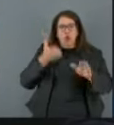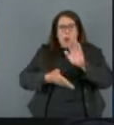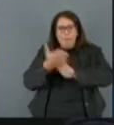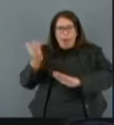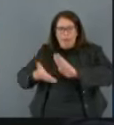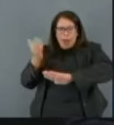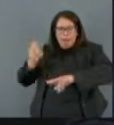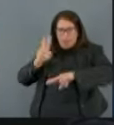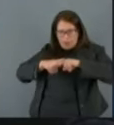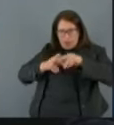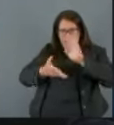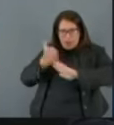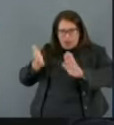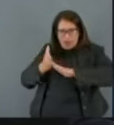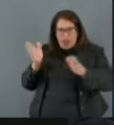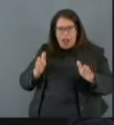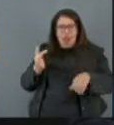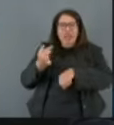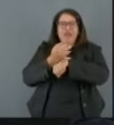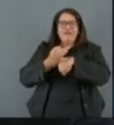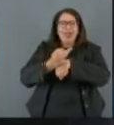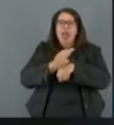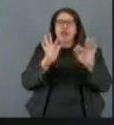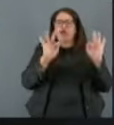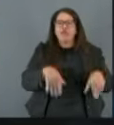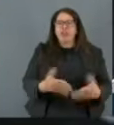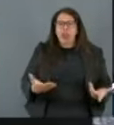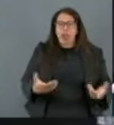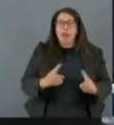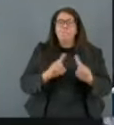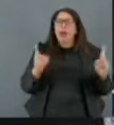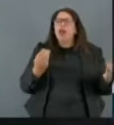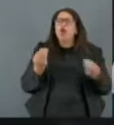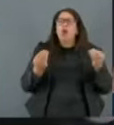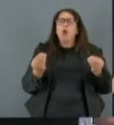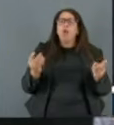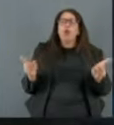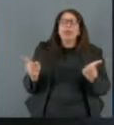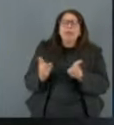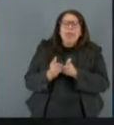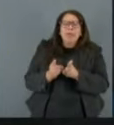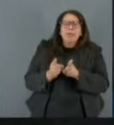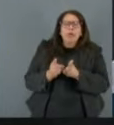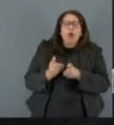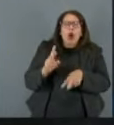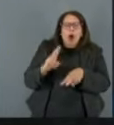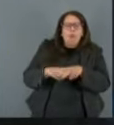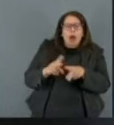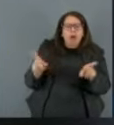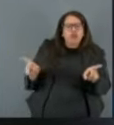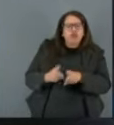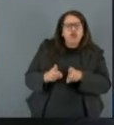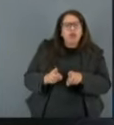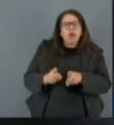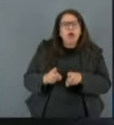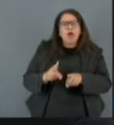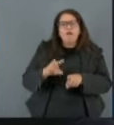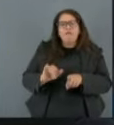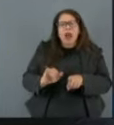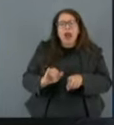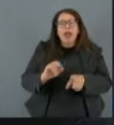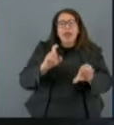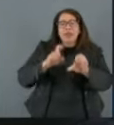importante dessa lei foi estabelecer que a progressão de regime de cumprimento de pena passaria a ficar